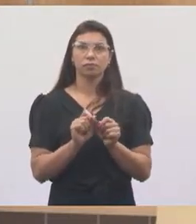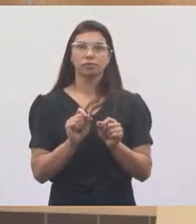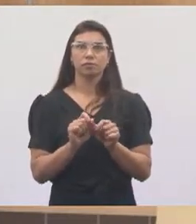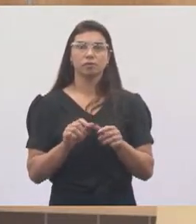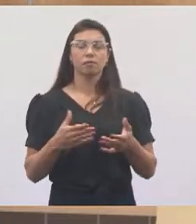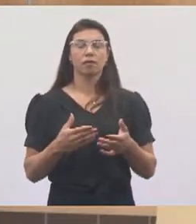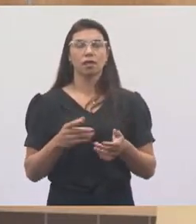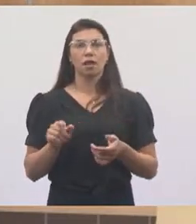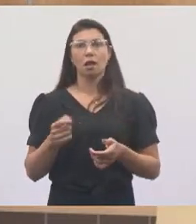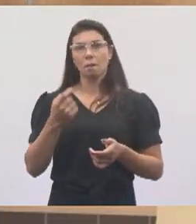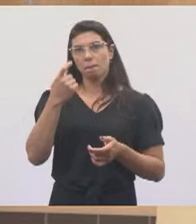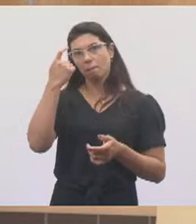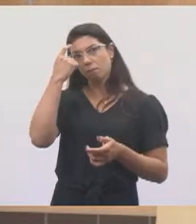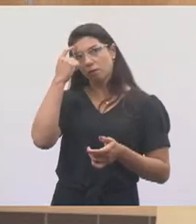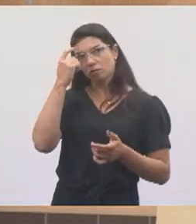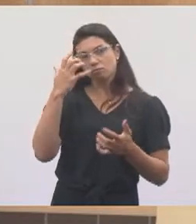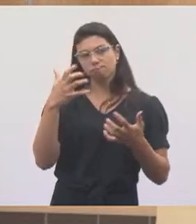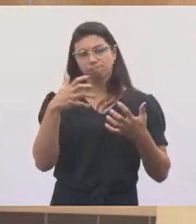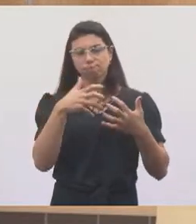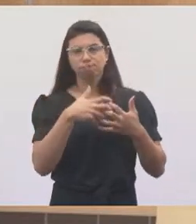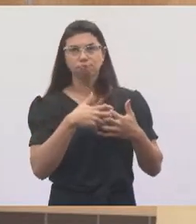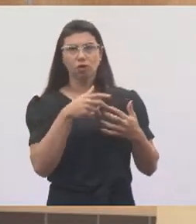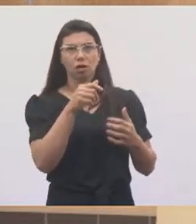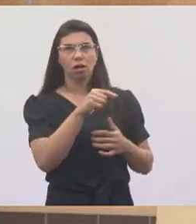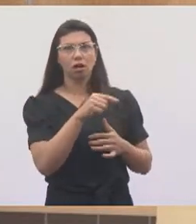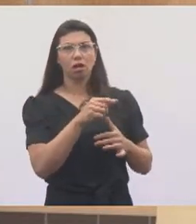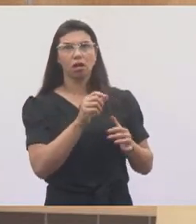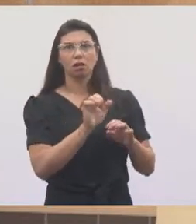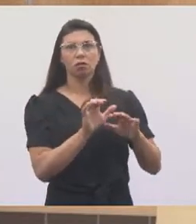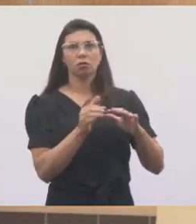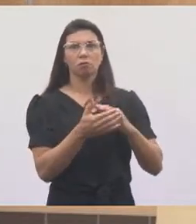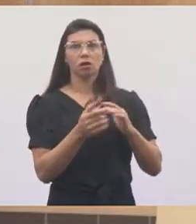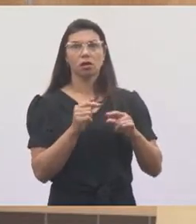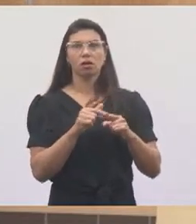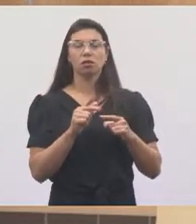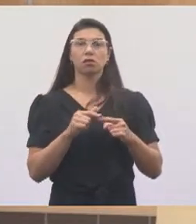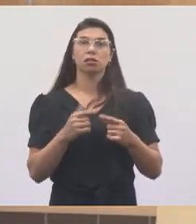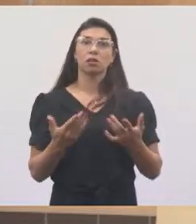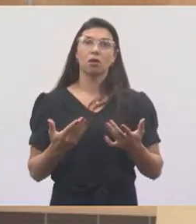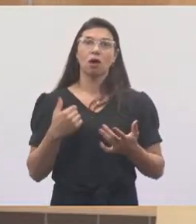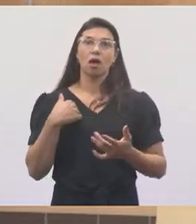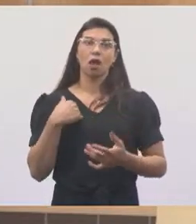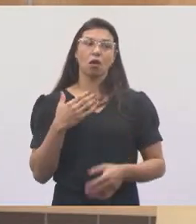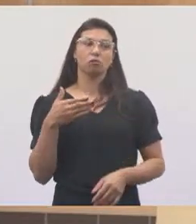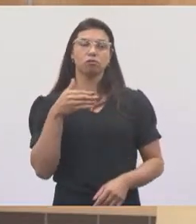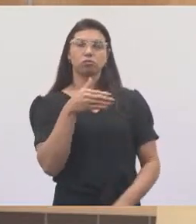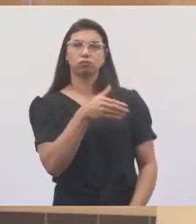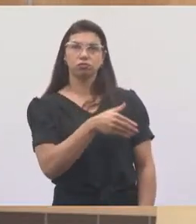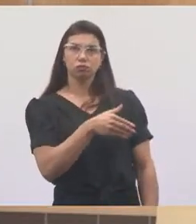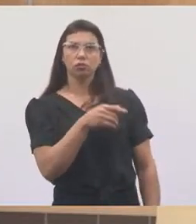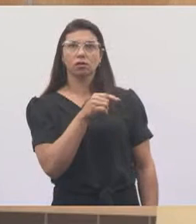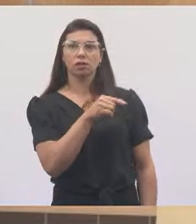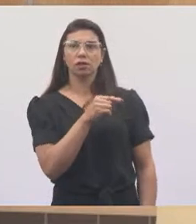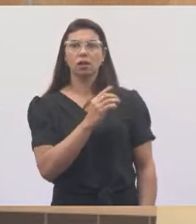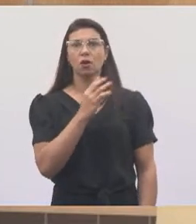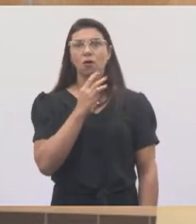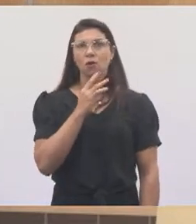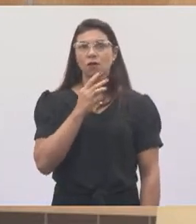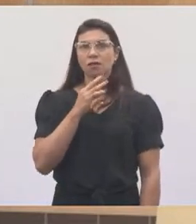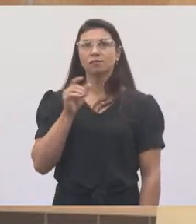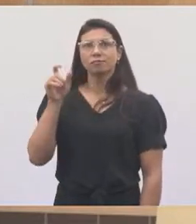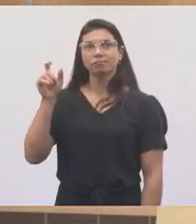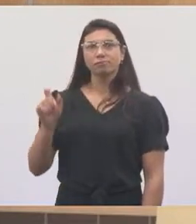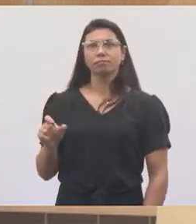esse confronto ali. Eu fui convocado a comparecer, compareci e ali conheci